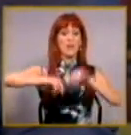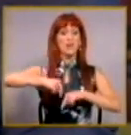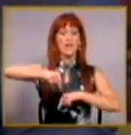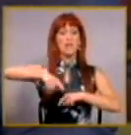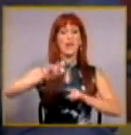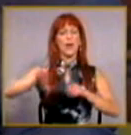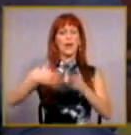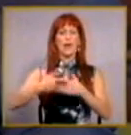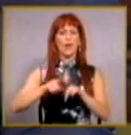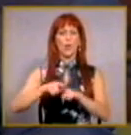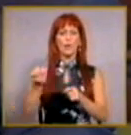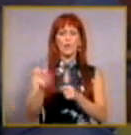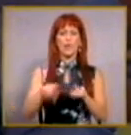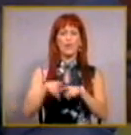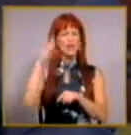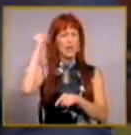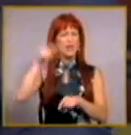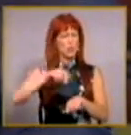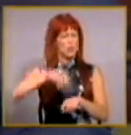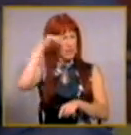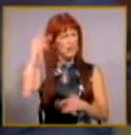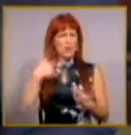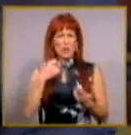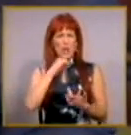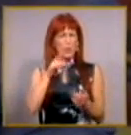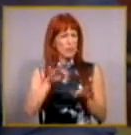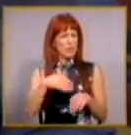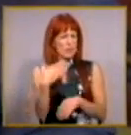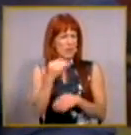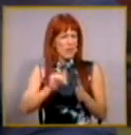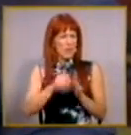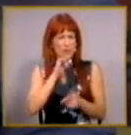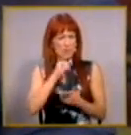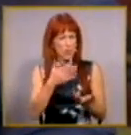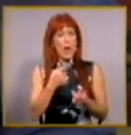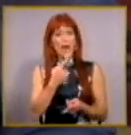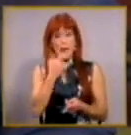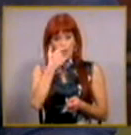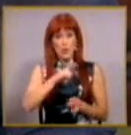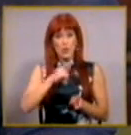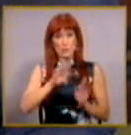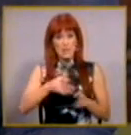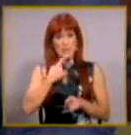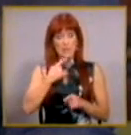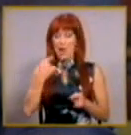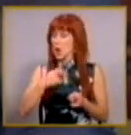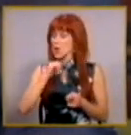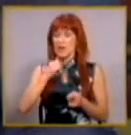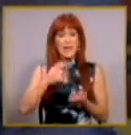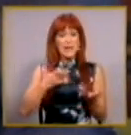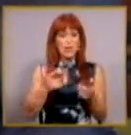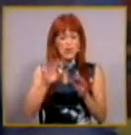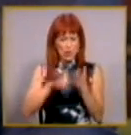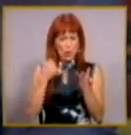aqui um facto político. Esquecendo o momento difícil, nós ainda nem terminamos a sétima avaliação. É bom que as pessoas percebam. Nós ainda não temos de